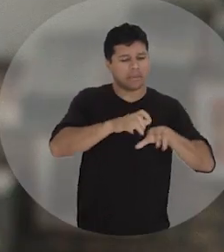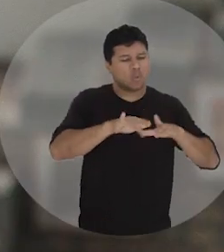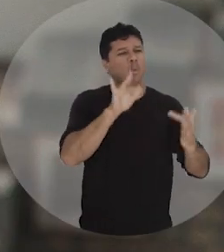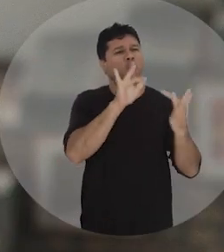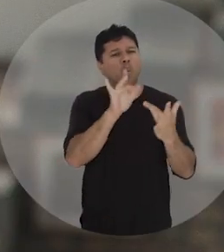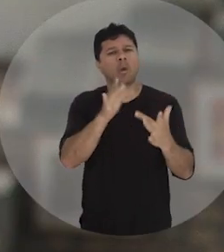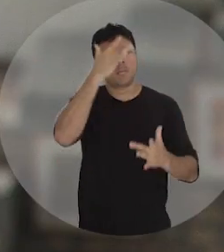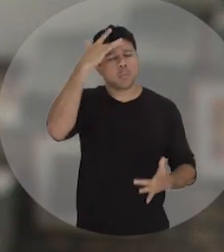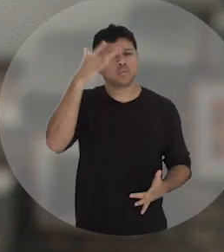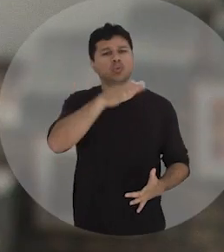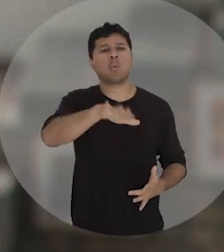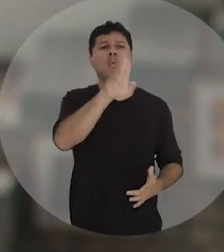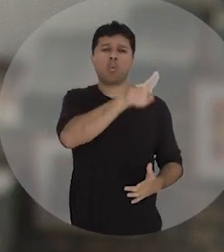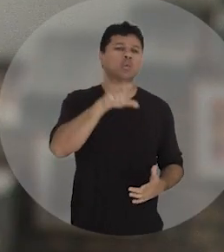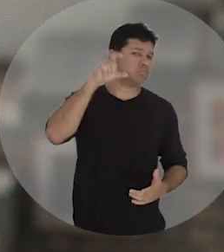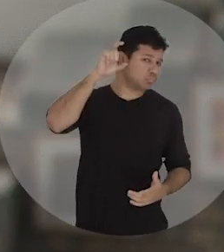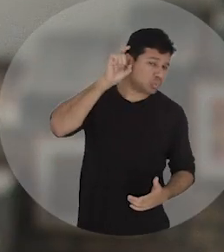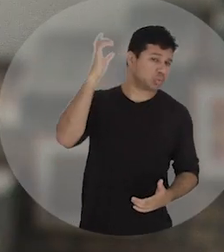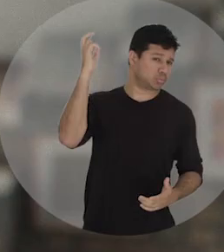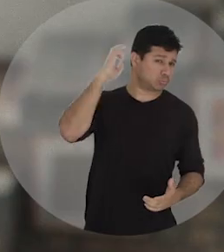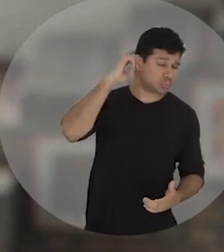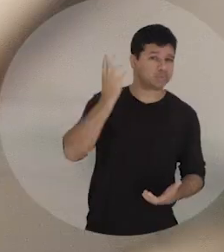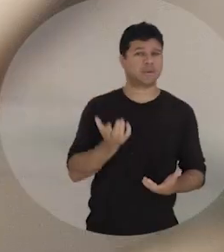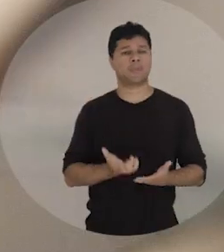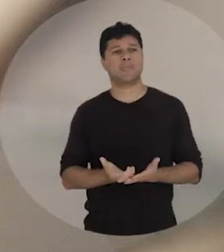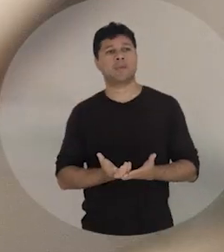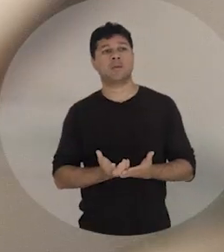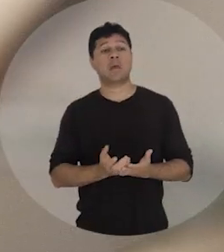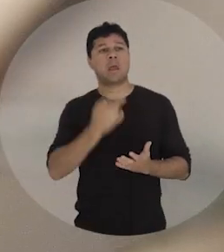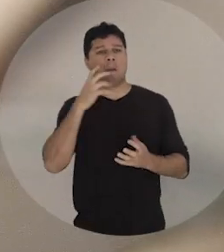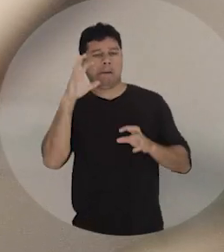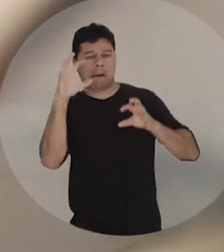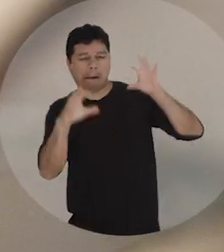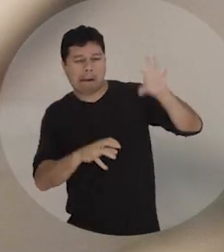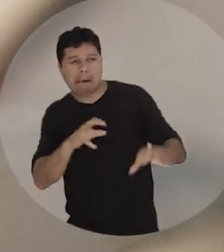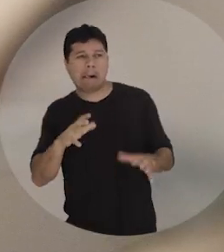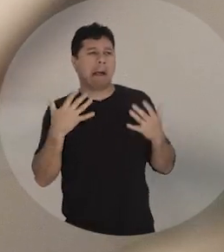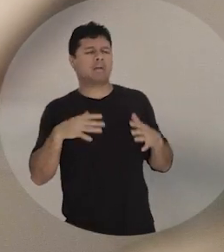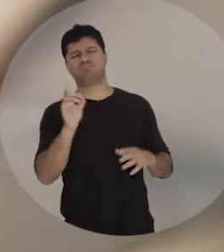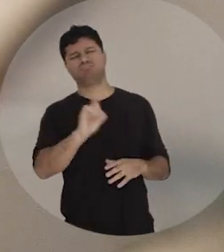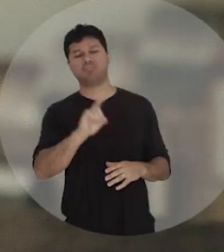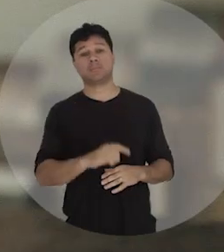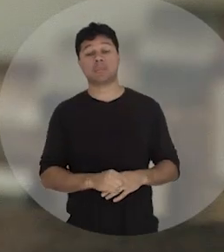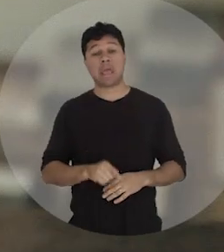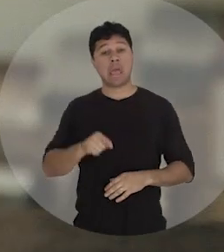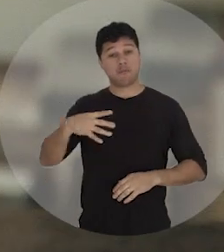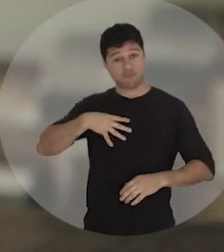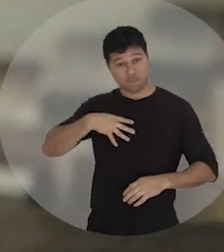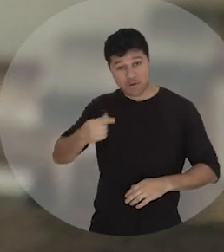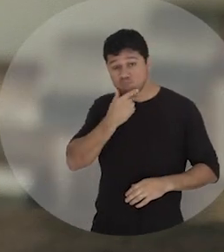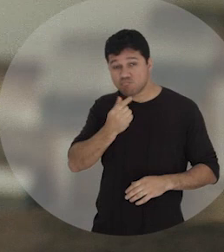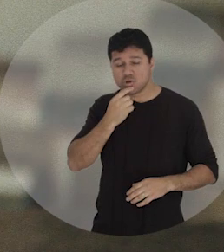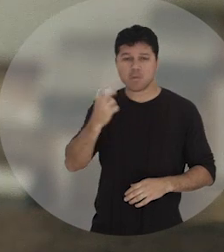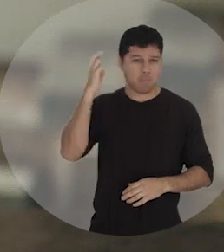Pela internet, começar a ter contato com pessoas que usam aparelho, ver que, né, que não é nem um bicho de sete cabeças. Henrique foi